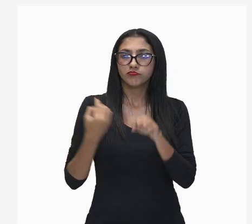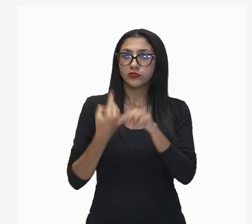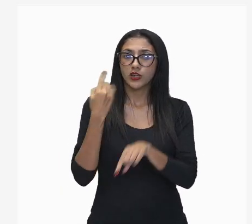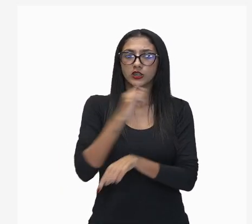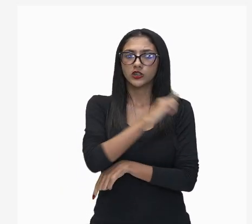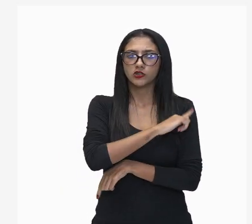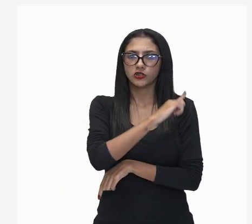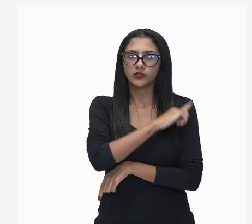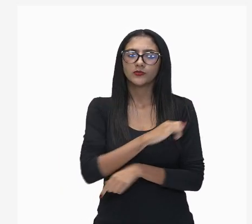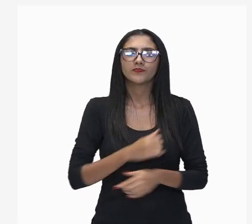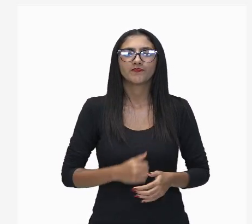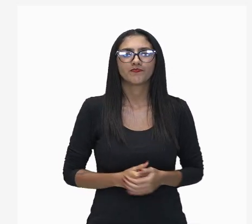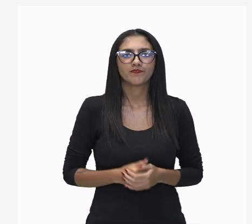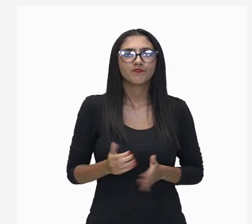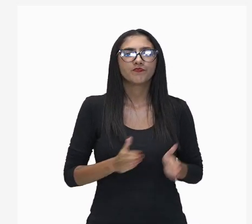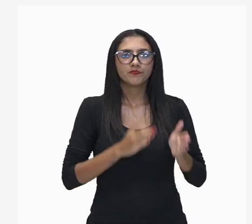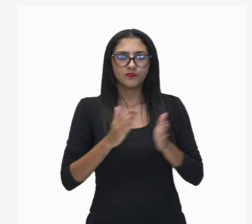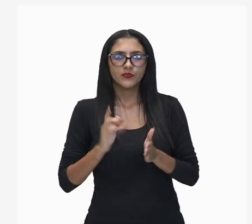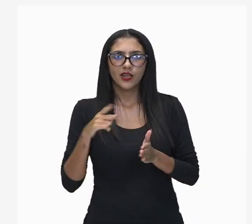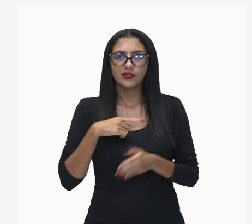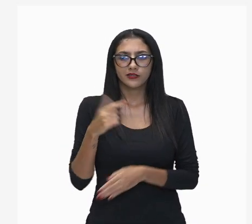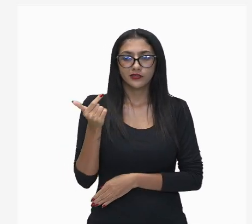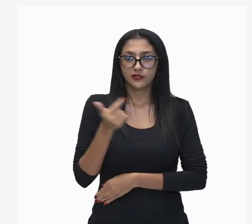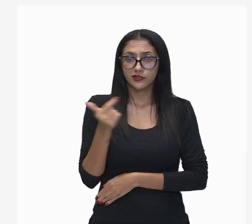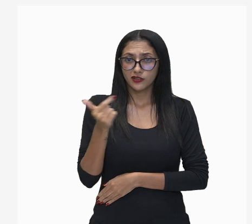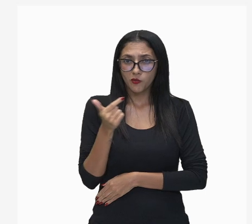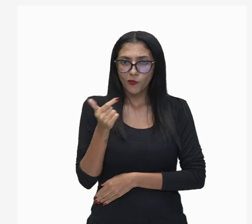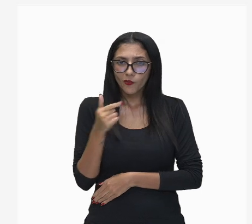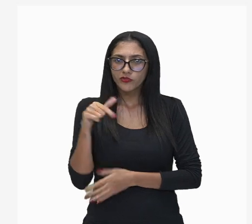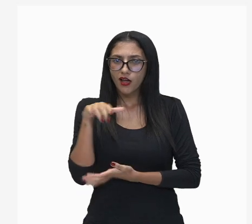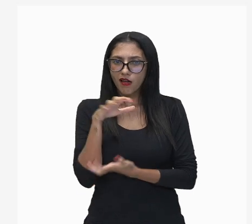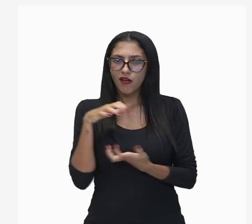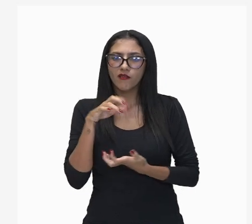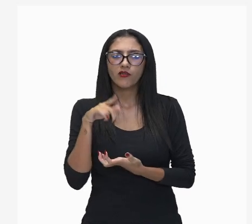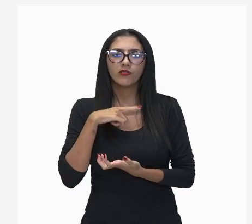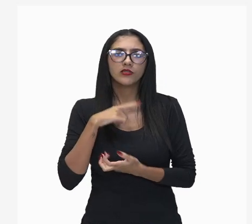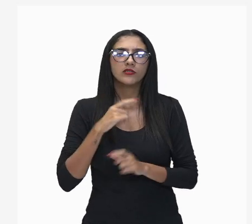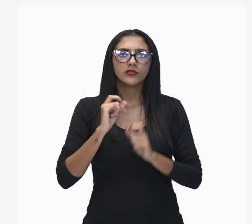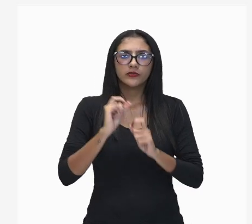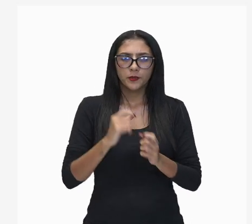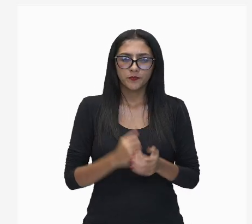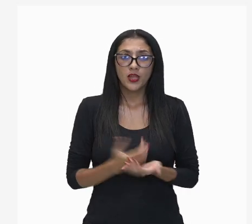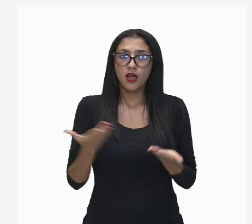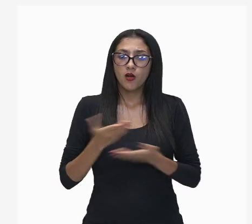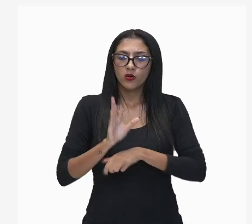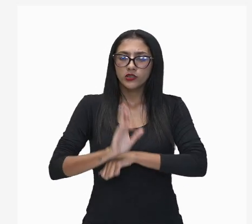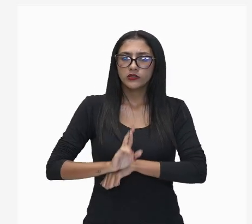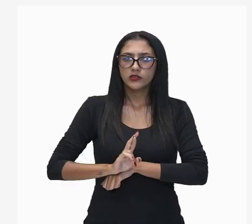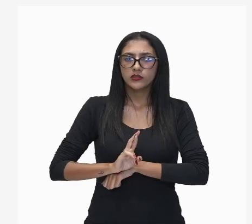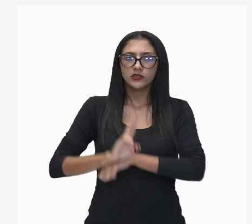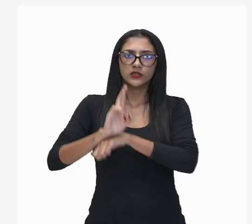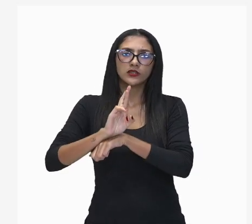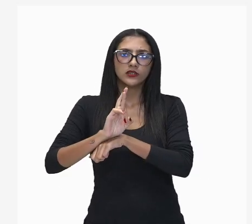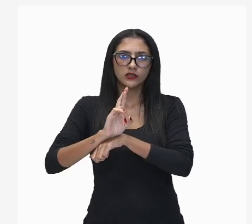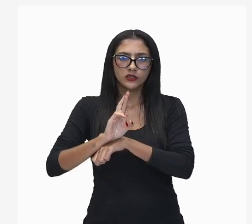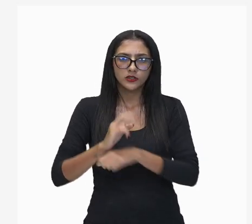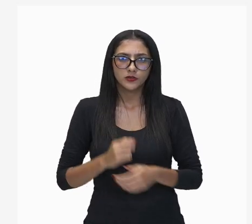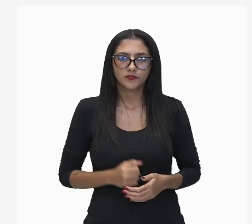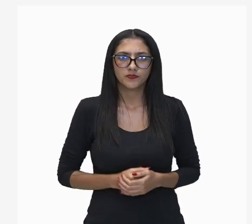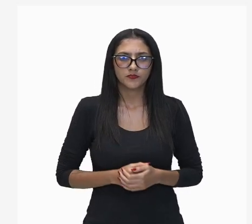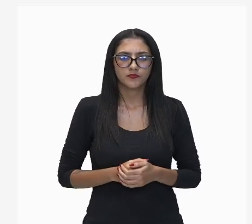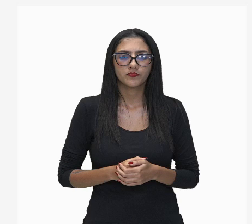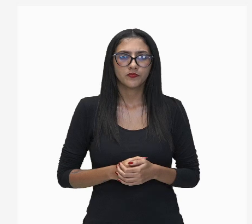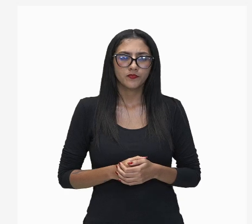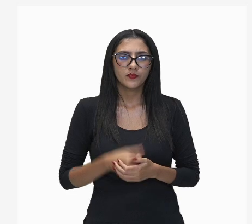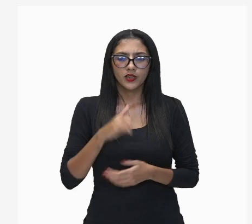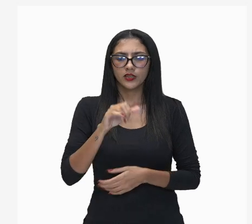segundo 5 de julho, vamos trazer ali os líderes quem foram. Isidoro Dias Lopes, que